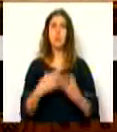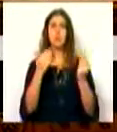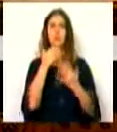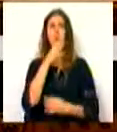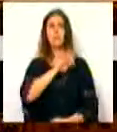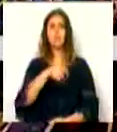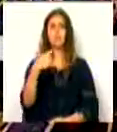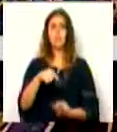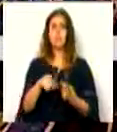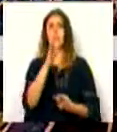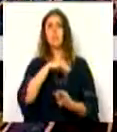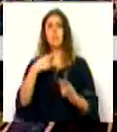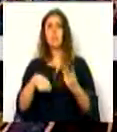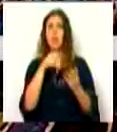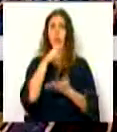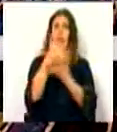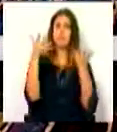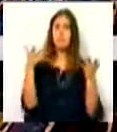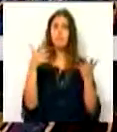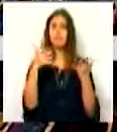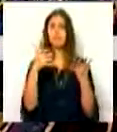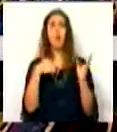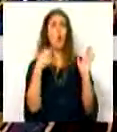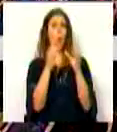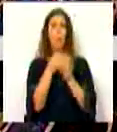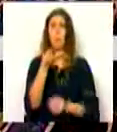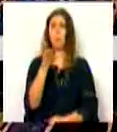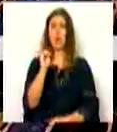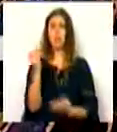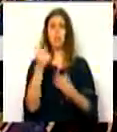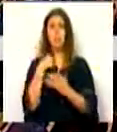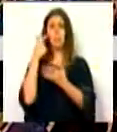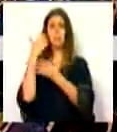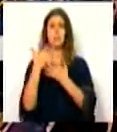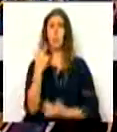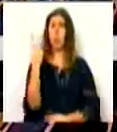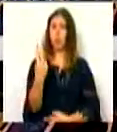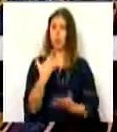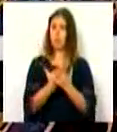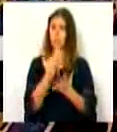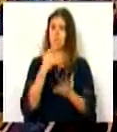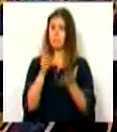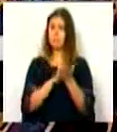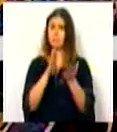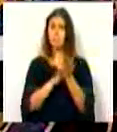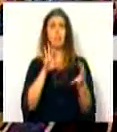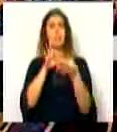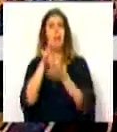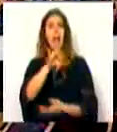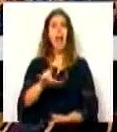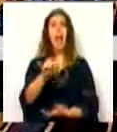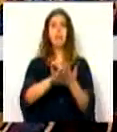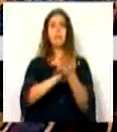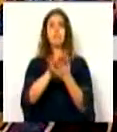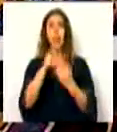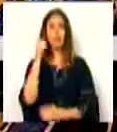Muito obrigada, Sr. Presidente. Sr. Presidente, senhoras e senhores deputados, o Grupo Parlamentar do PS apresentou duas relevantes propostas em relação a áreas fundamentais